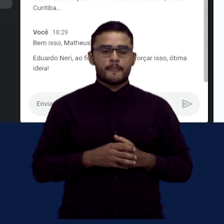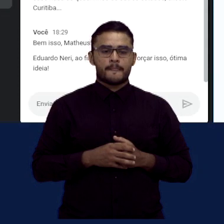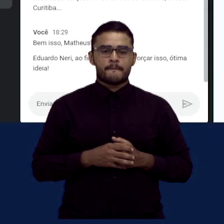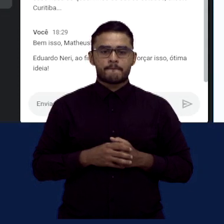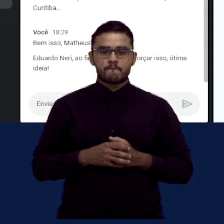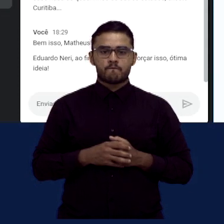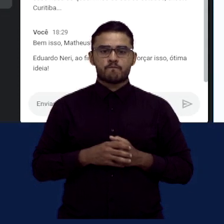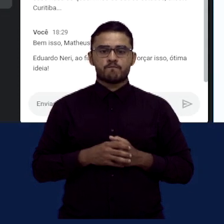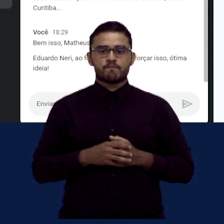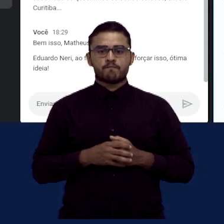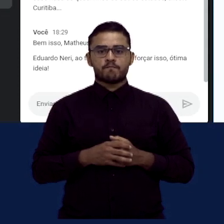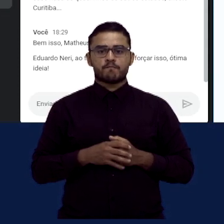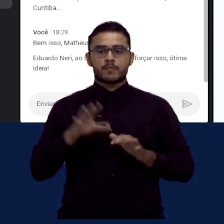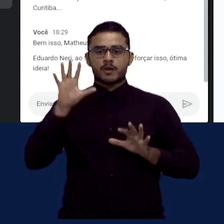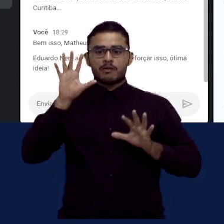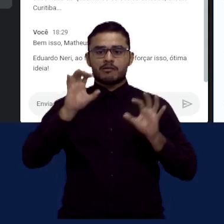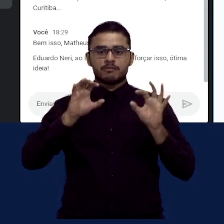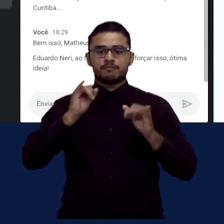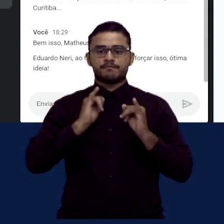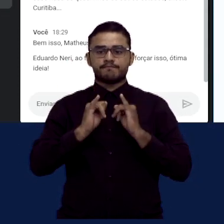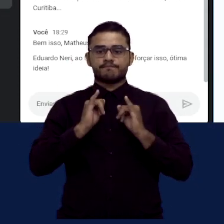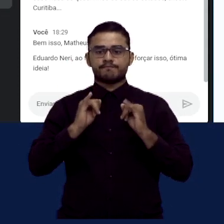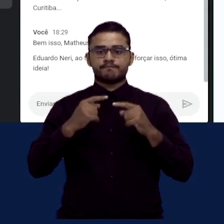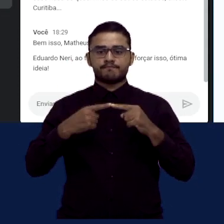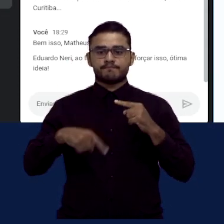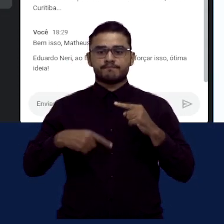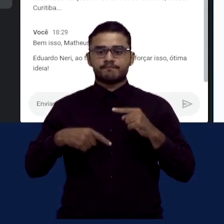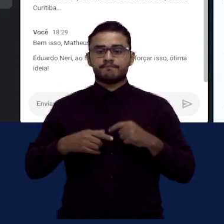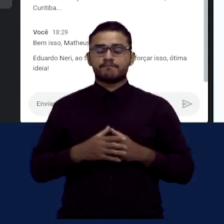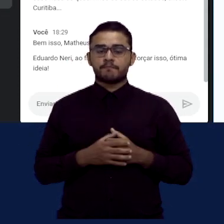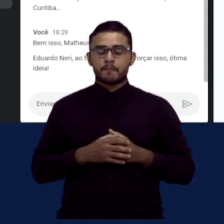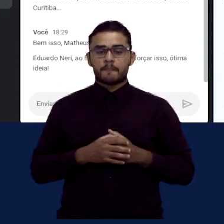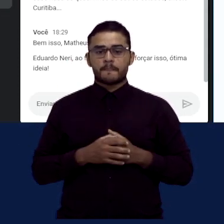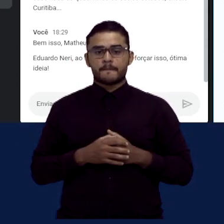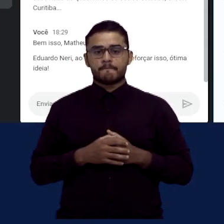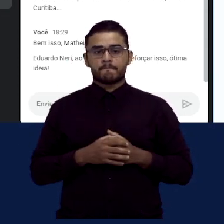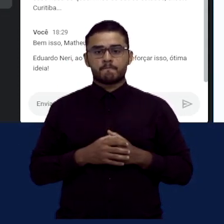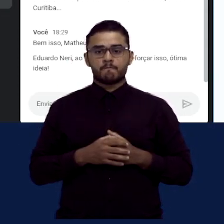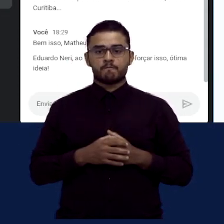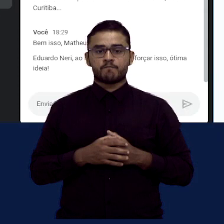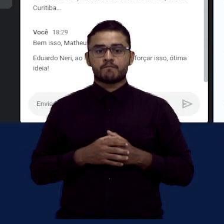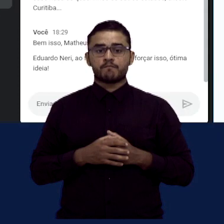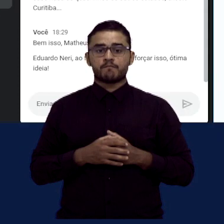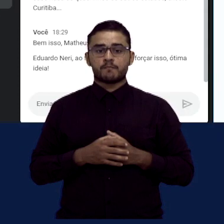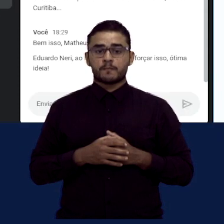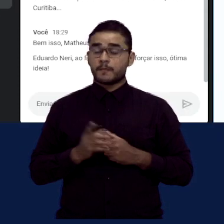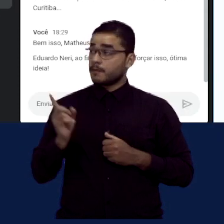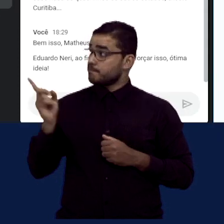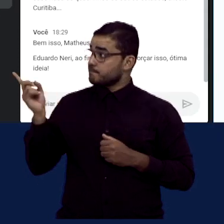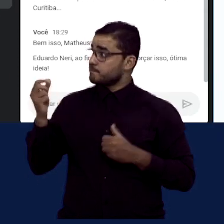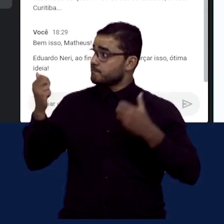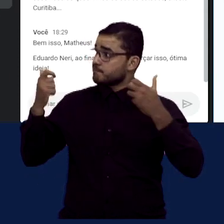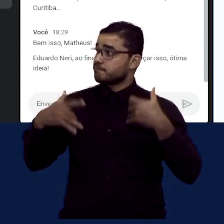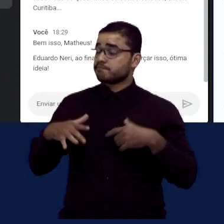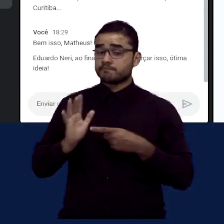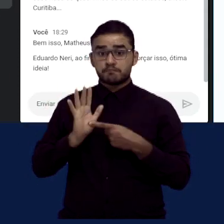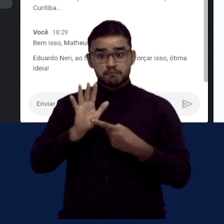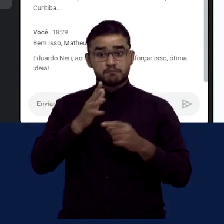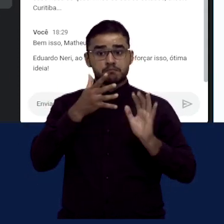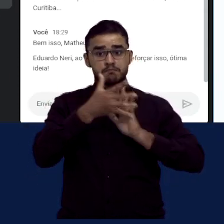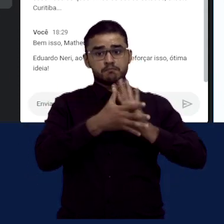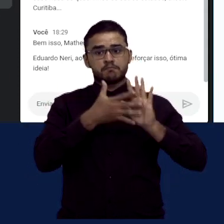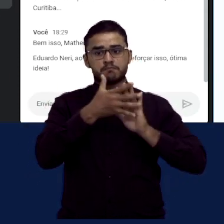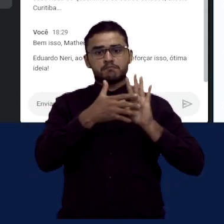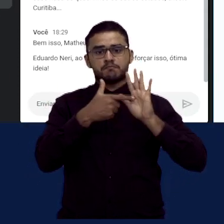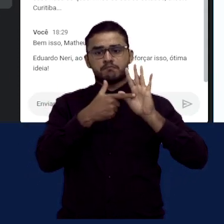na definição do McCloud eu acho importantíssimo ter. Então, vamos pegar logo esse começo e o que